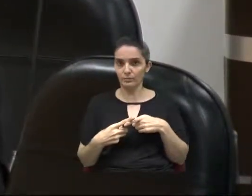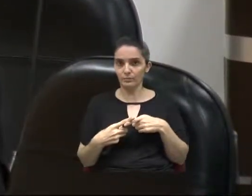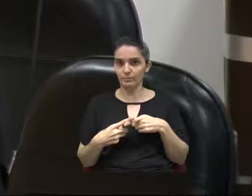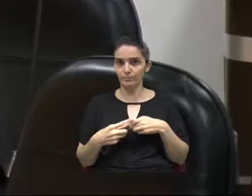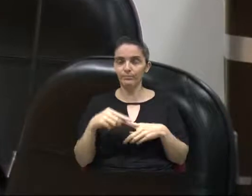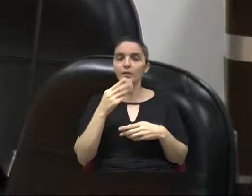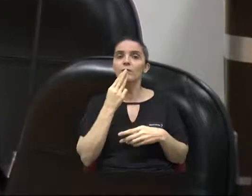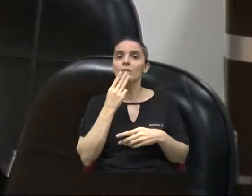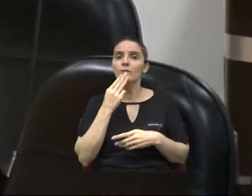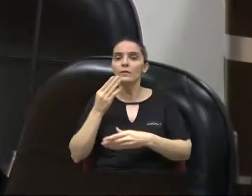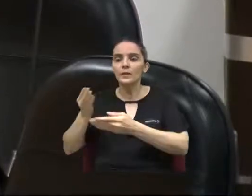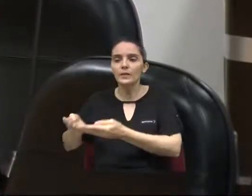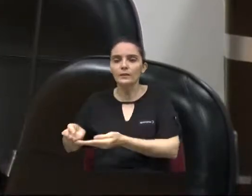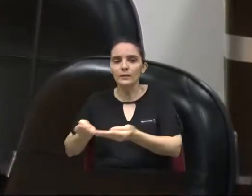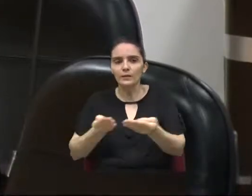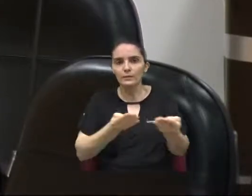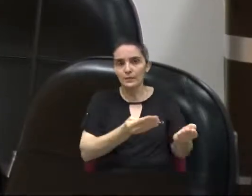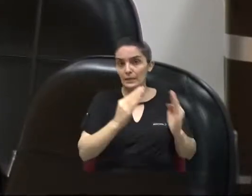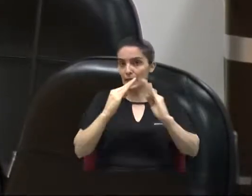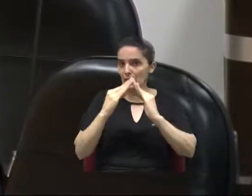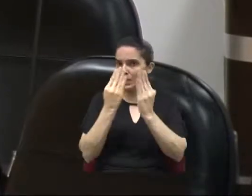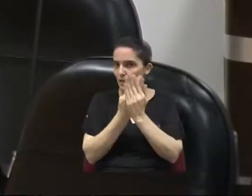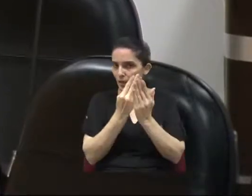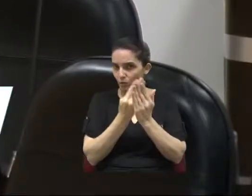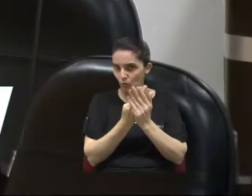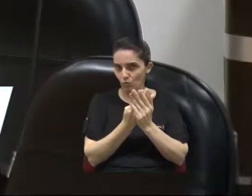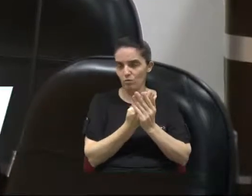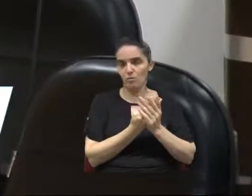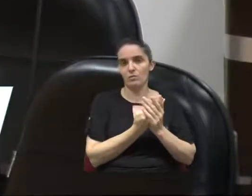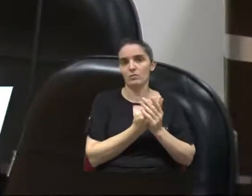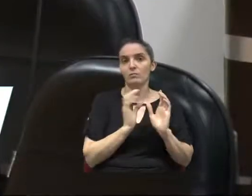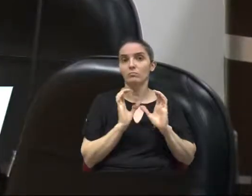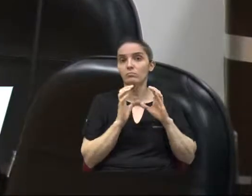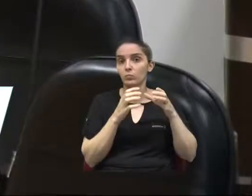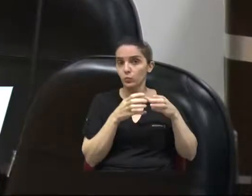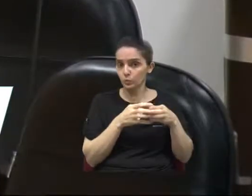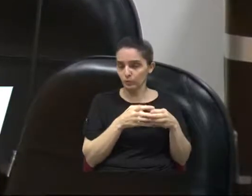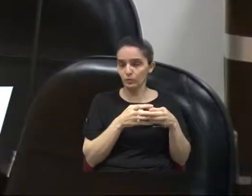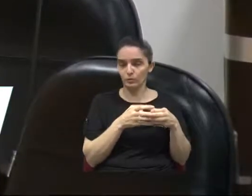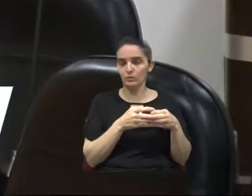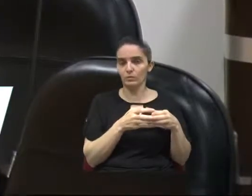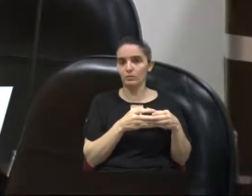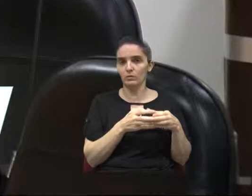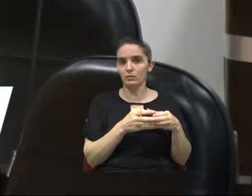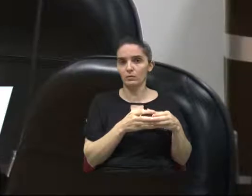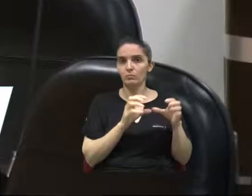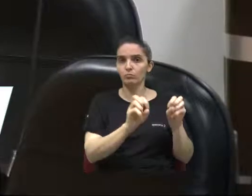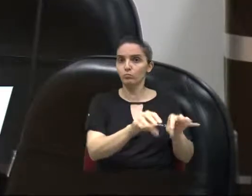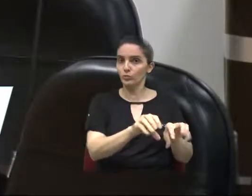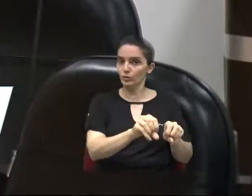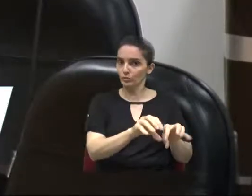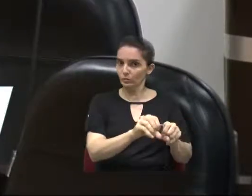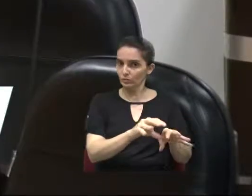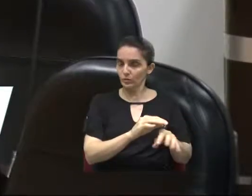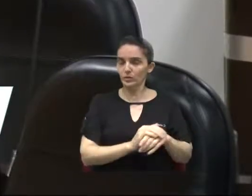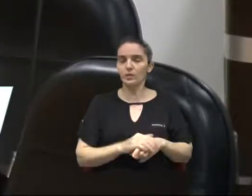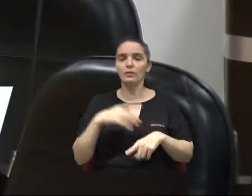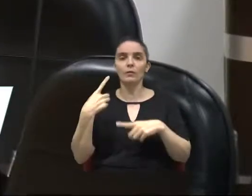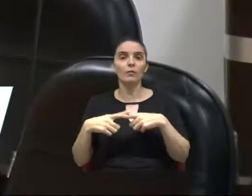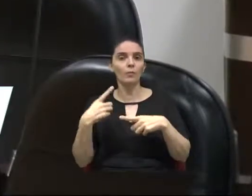estamos fazendo nas escolas municipais, através da Comissão de Educação, que nós fomos procurados